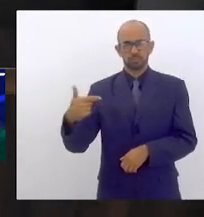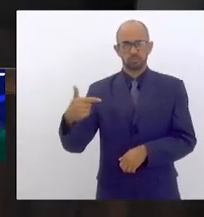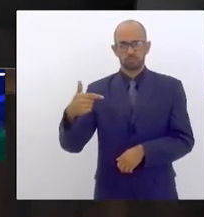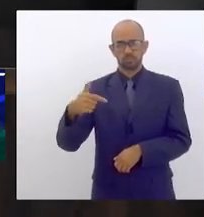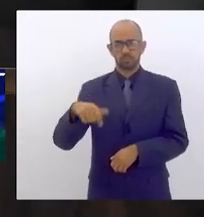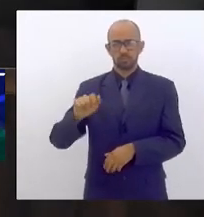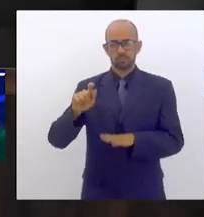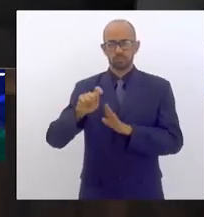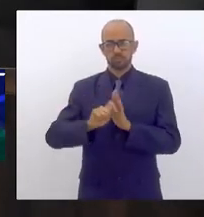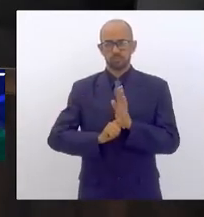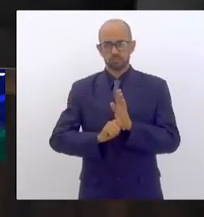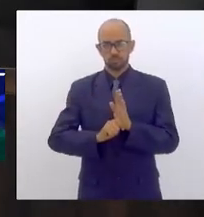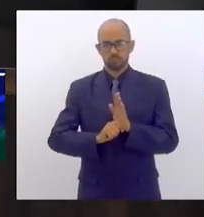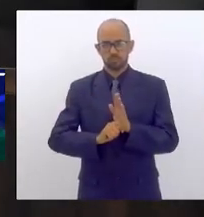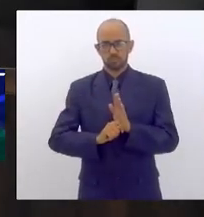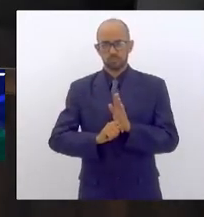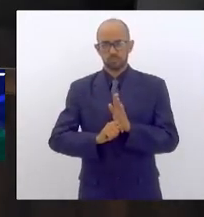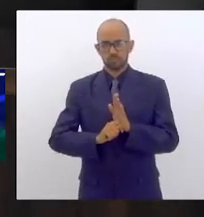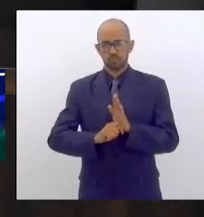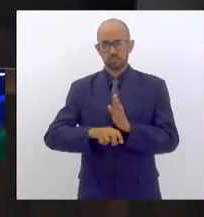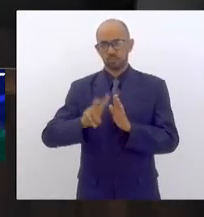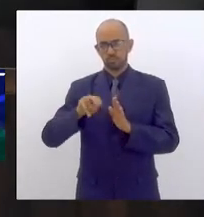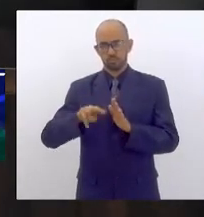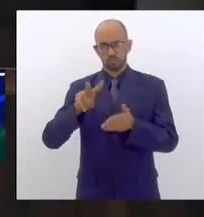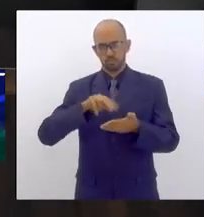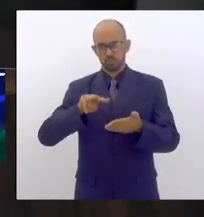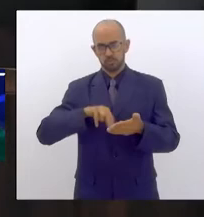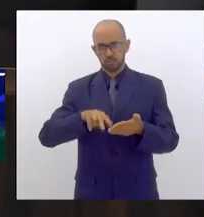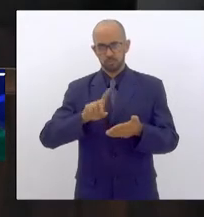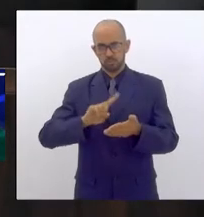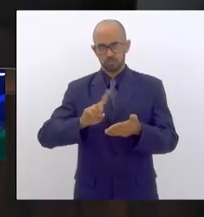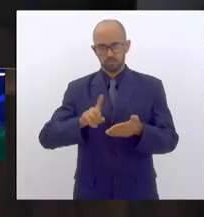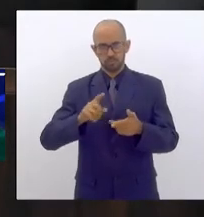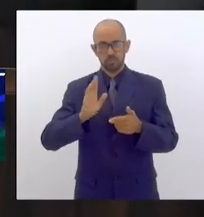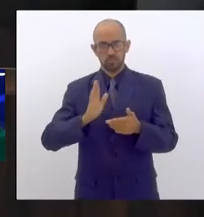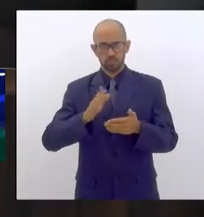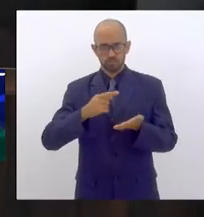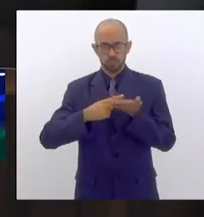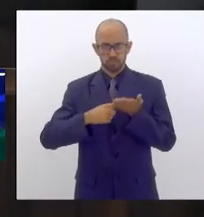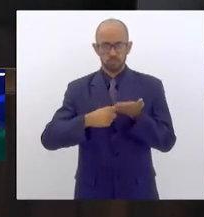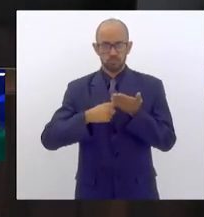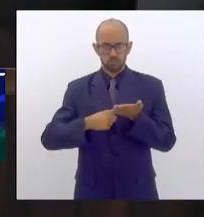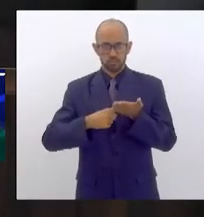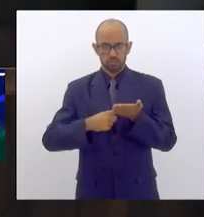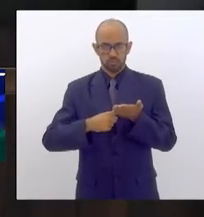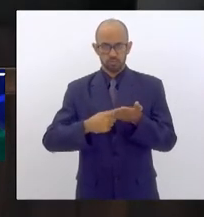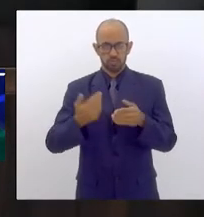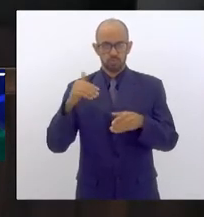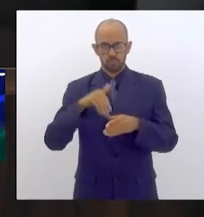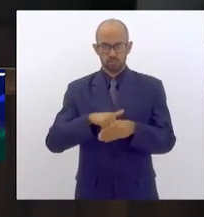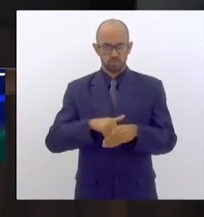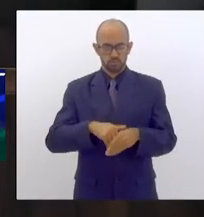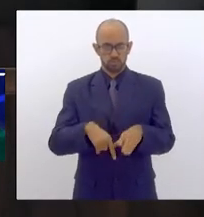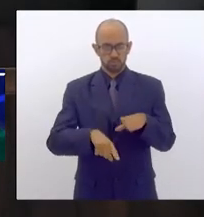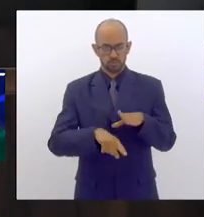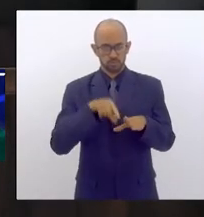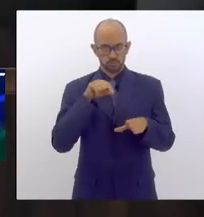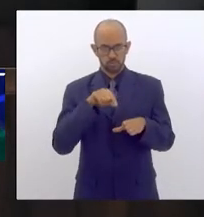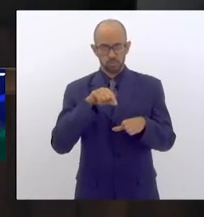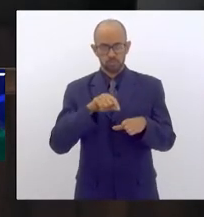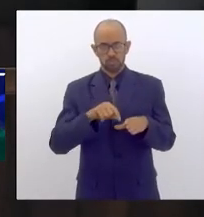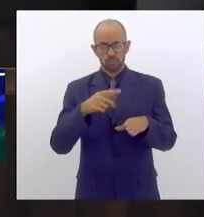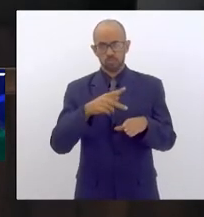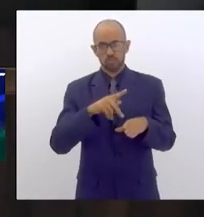redação. Eu não vou ler a redação, porque foi acordado. Em votação, destaque o projeto de lei